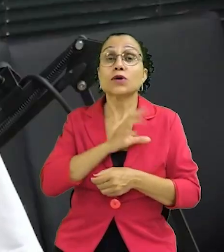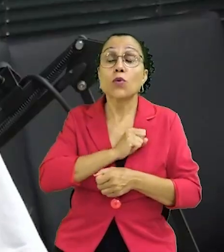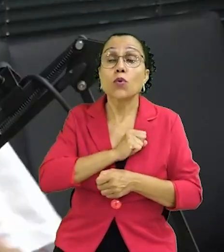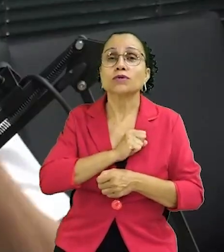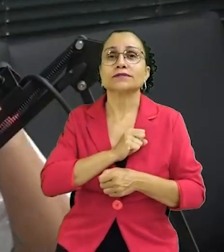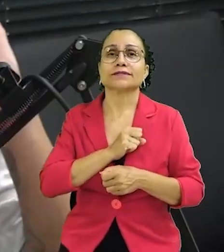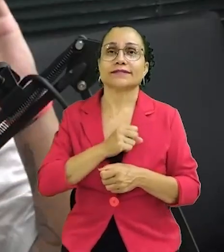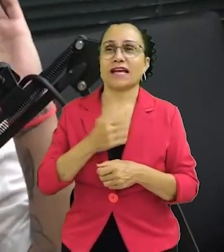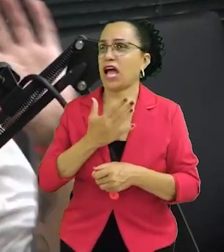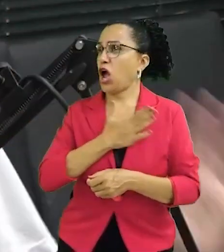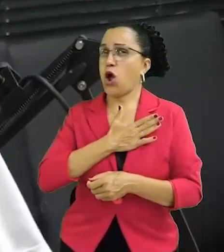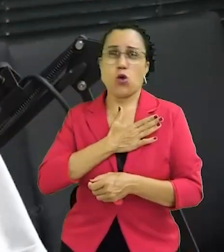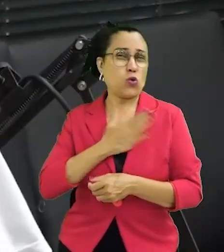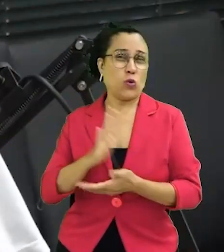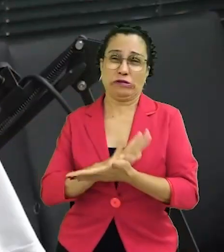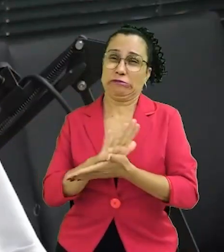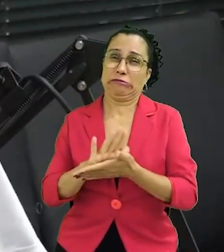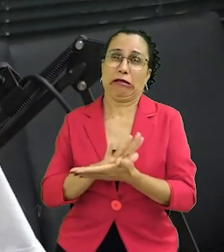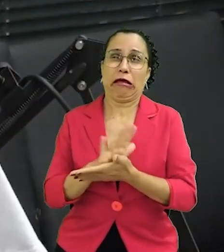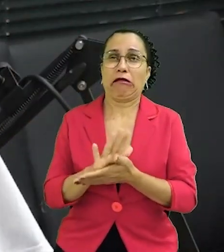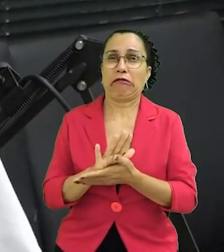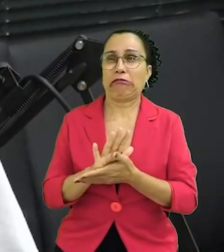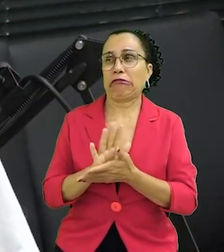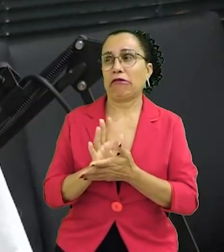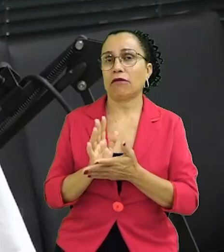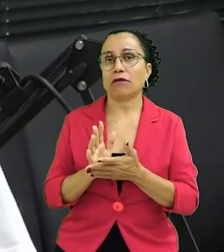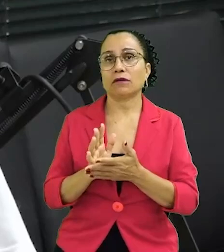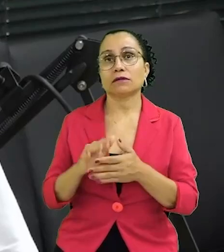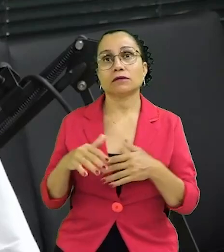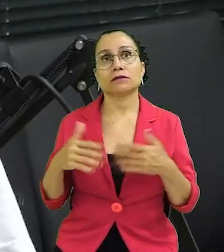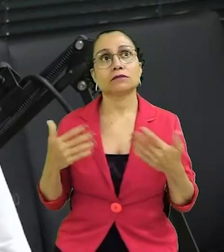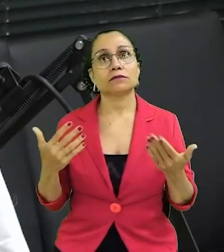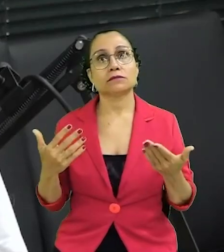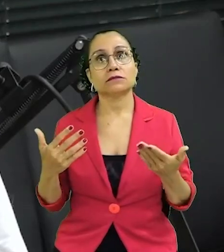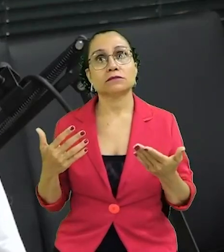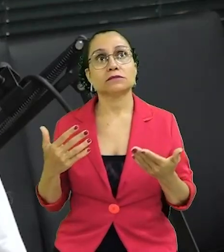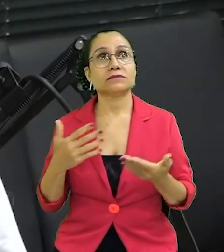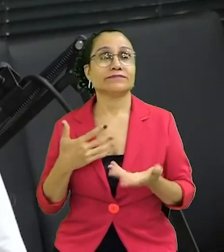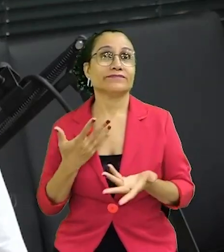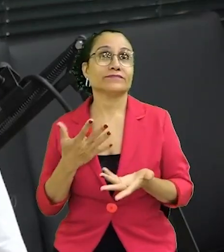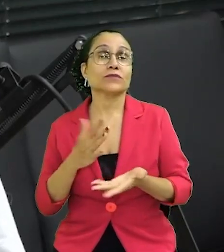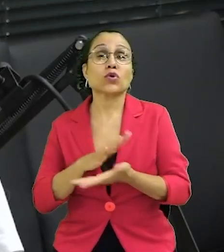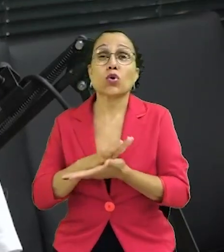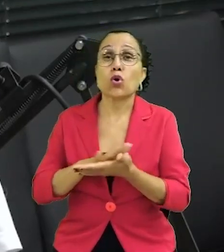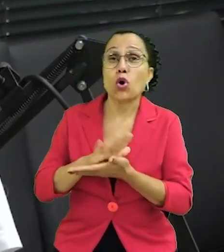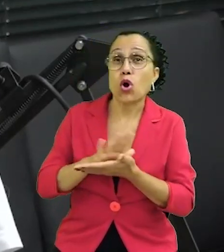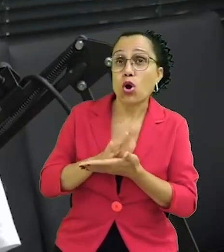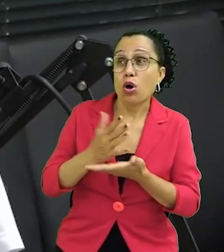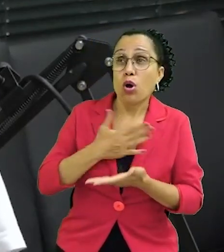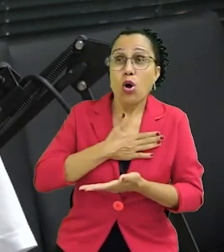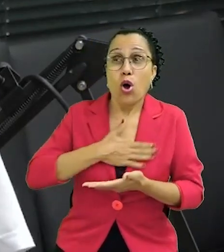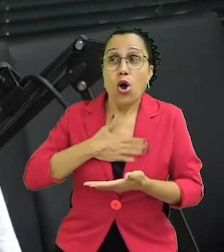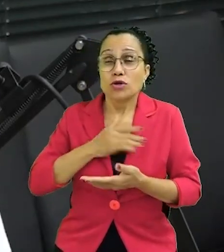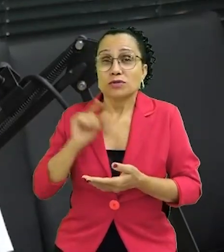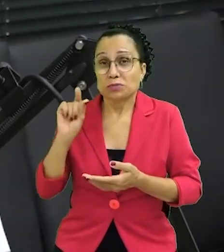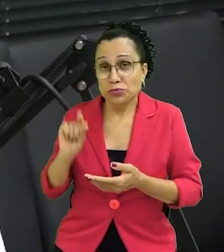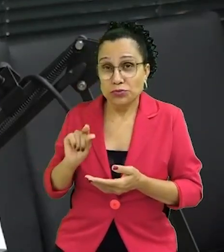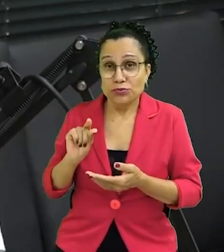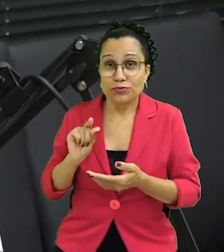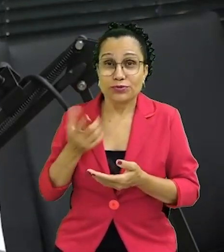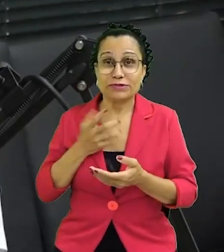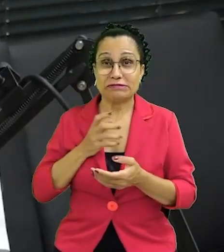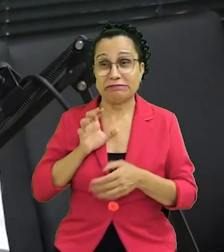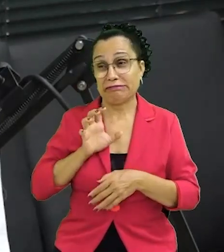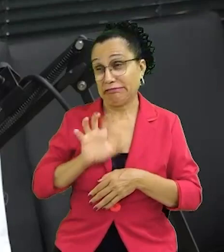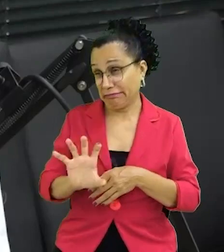gosta. Ai, Fabi, mas eu não gosto de nada. Pelo que você gosta menos, ou que você tem menos ranço, que a